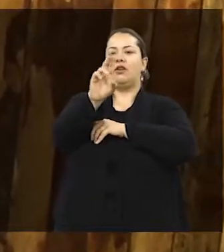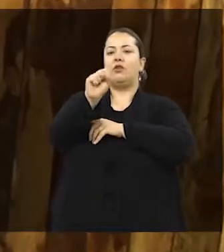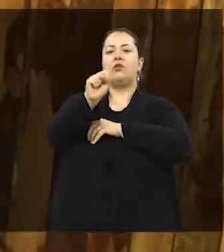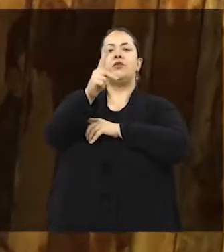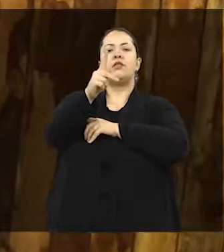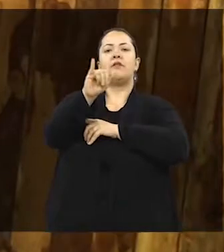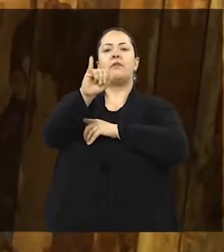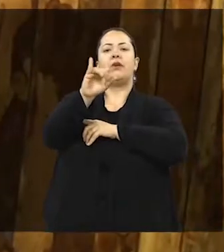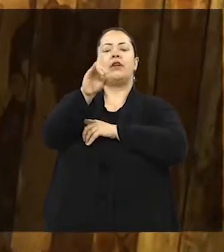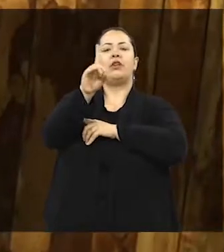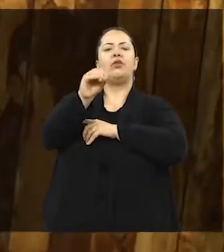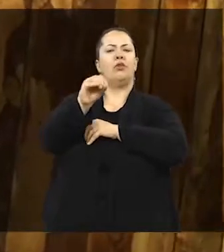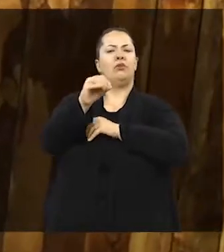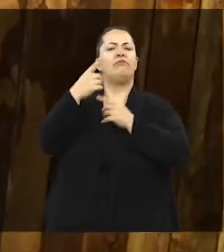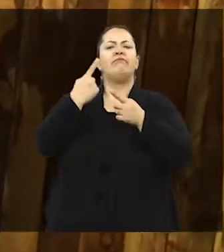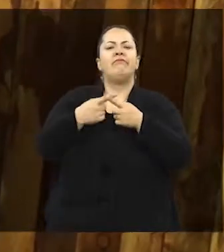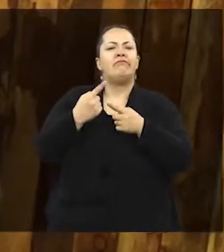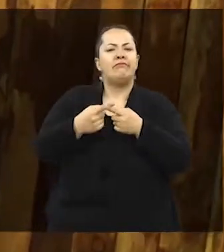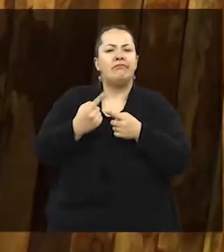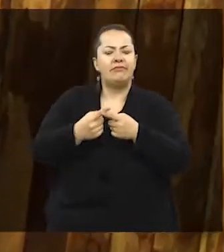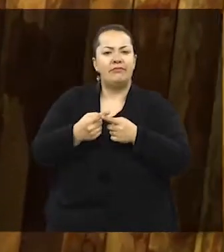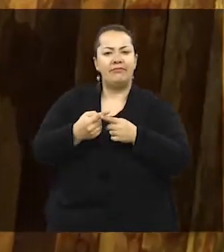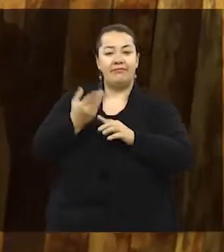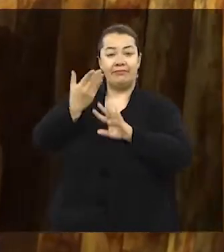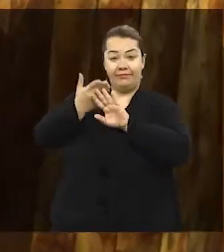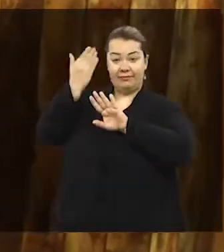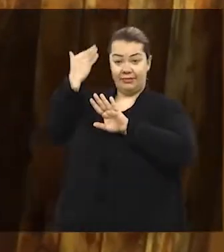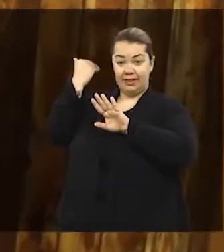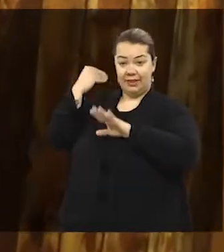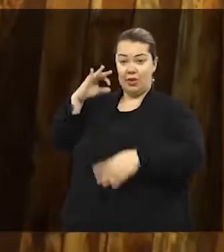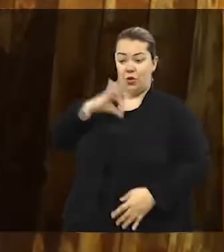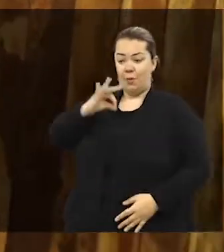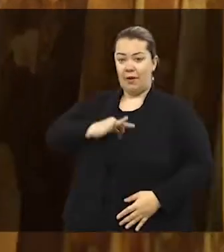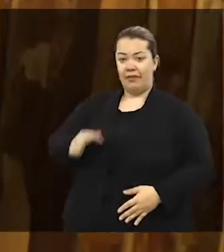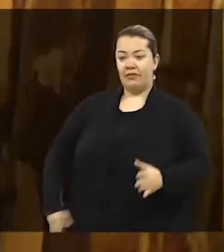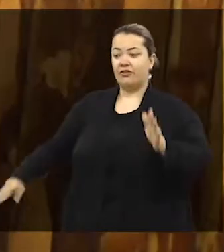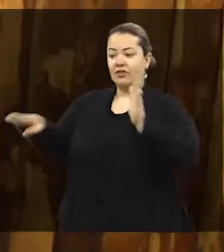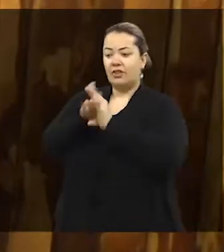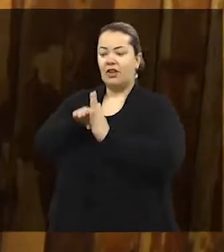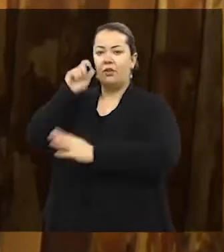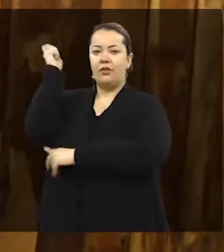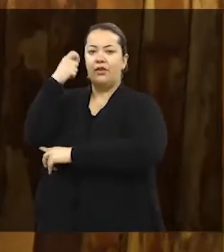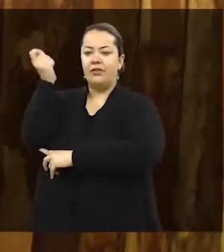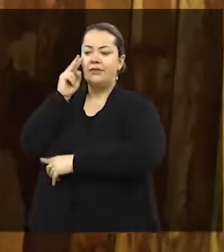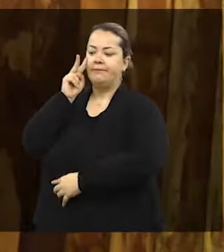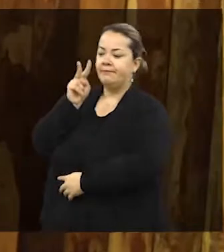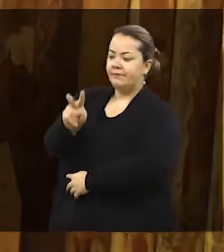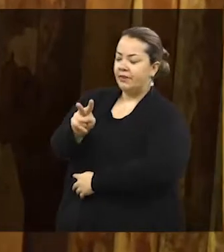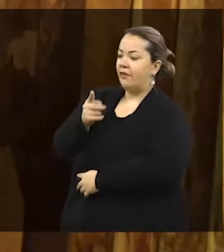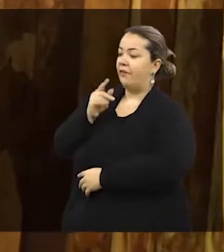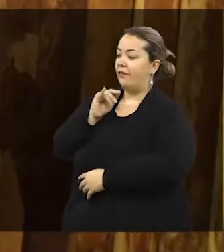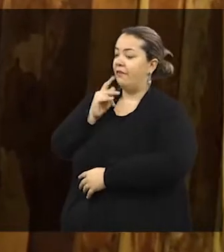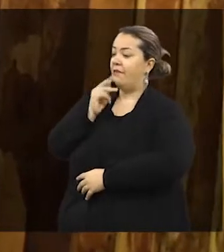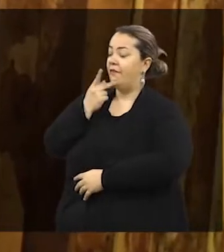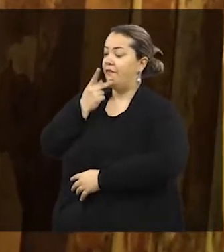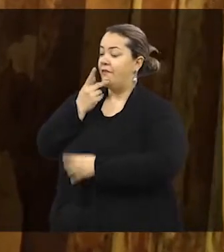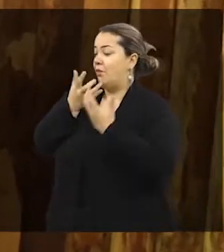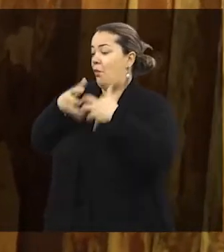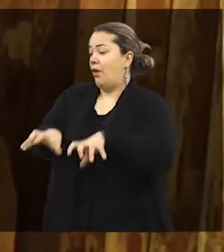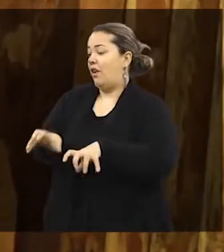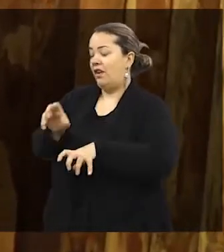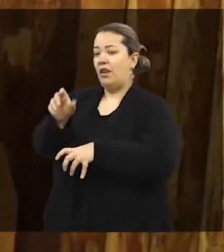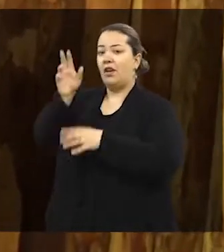O primeiro mate é chamado mate cuspido, pois antigamente, quando os